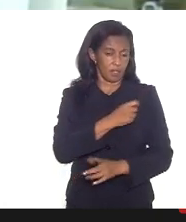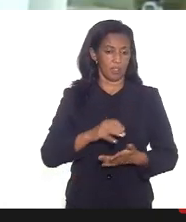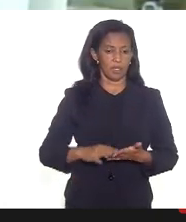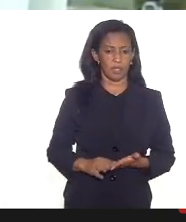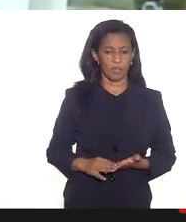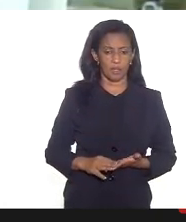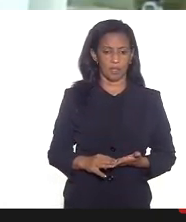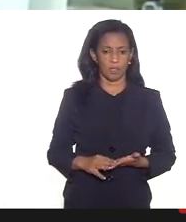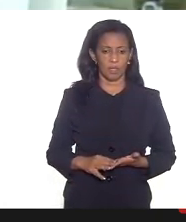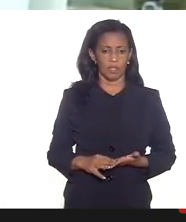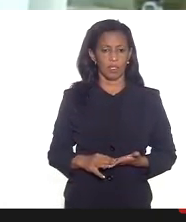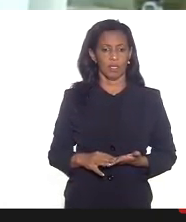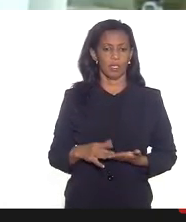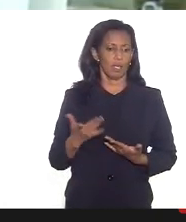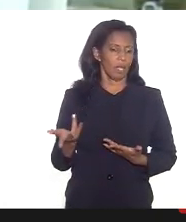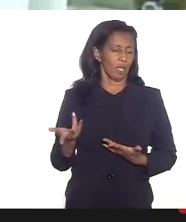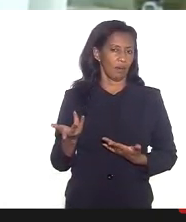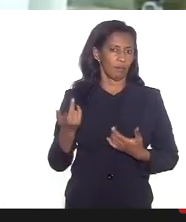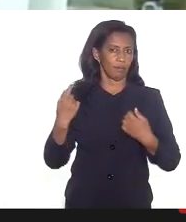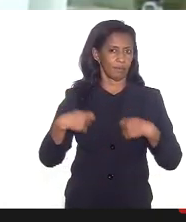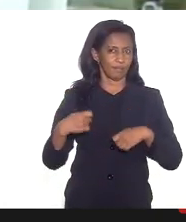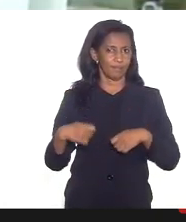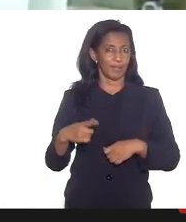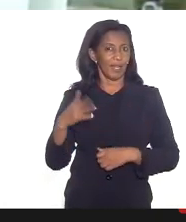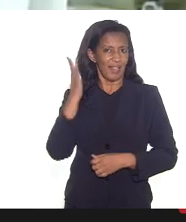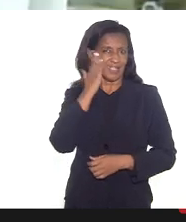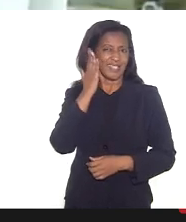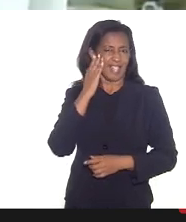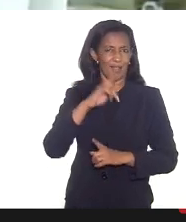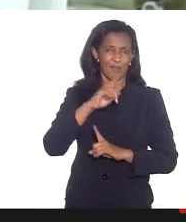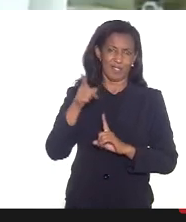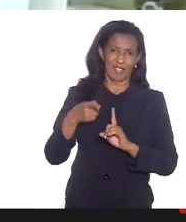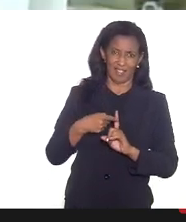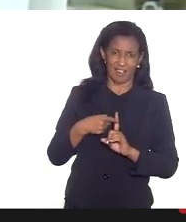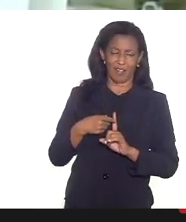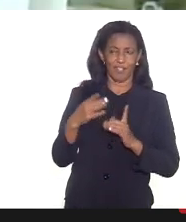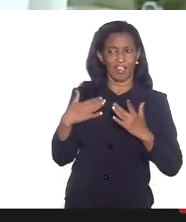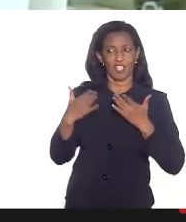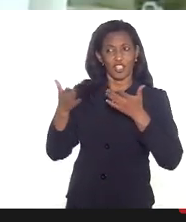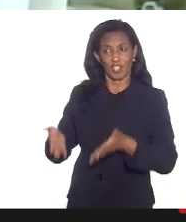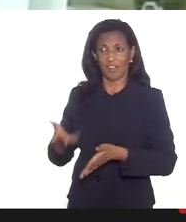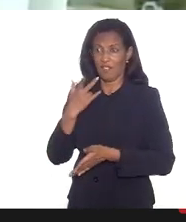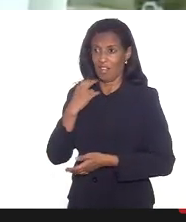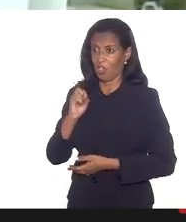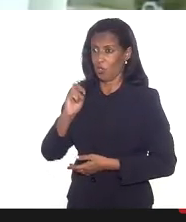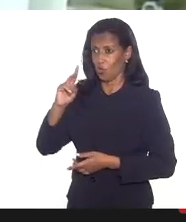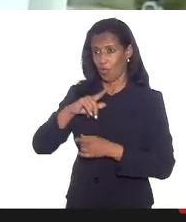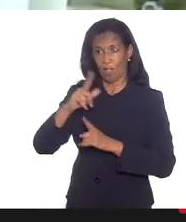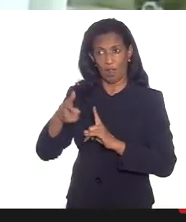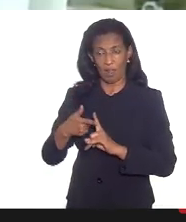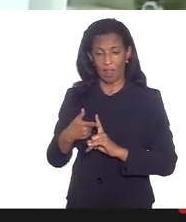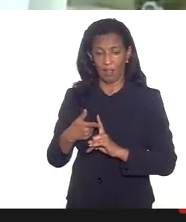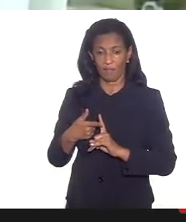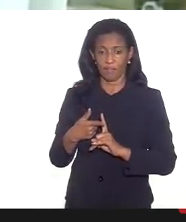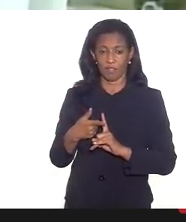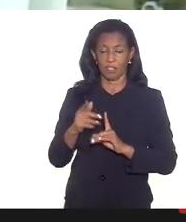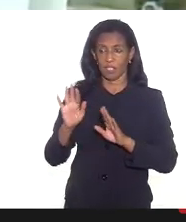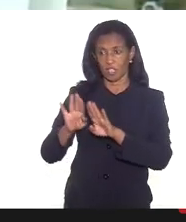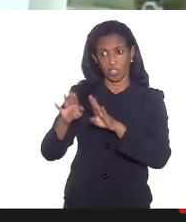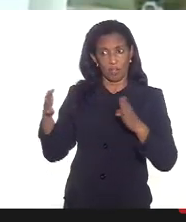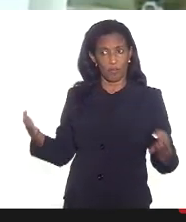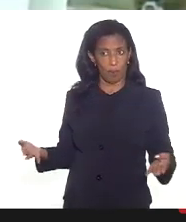e isso só pelo ervas ela sabe que tá gestão ela chega lá eu sou a gestantes esse já